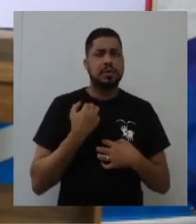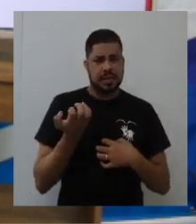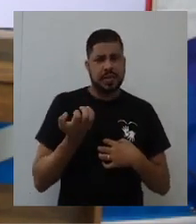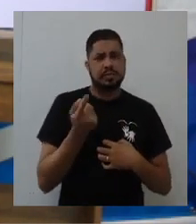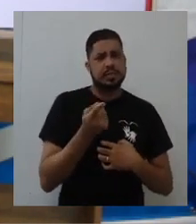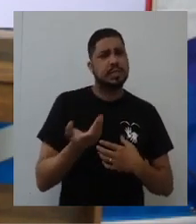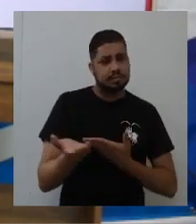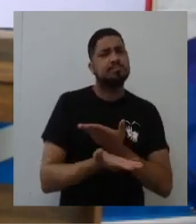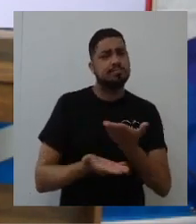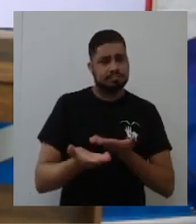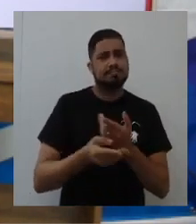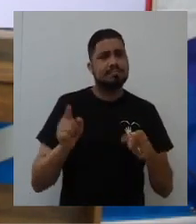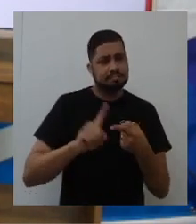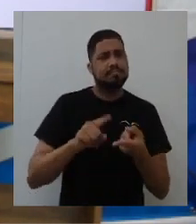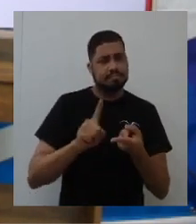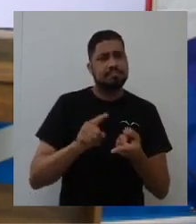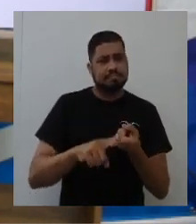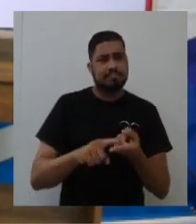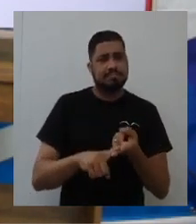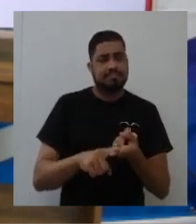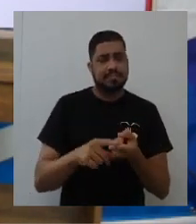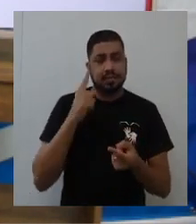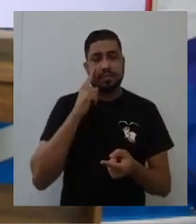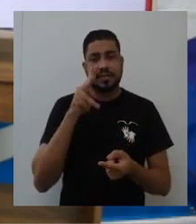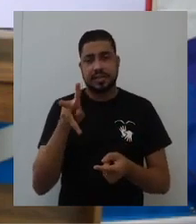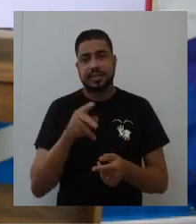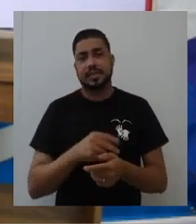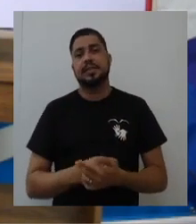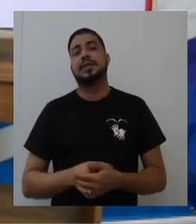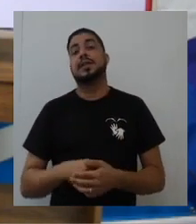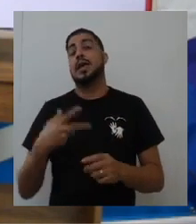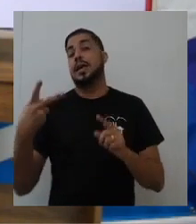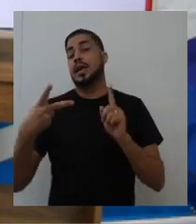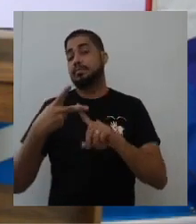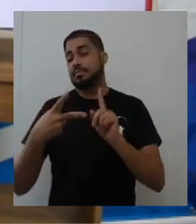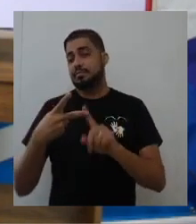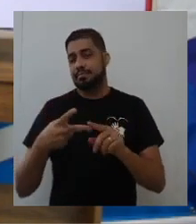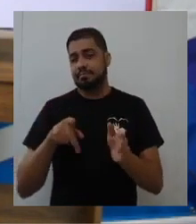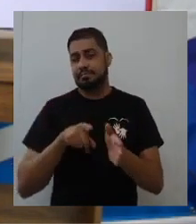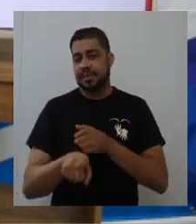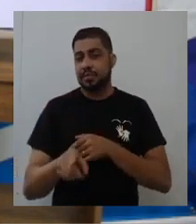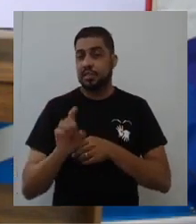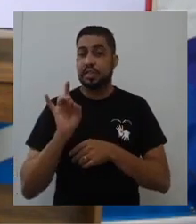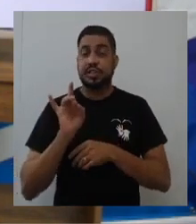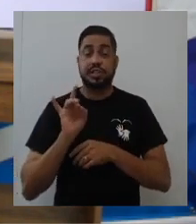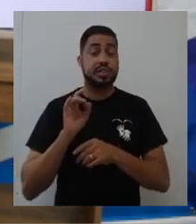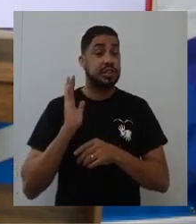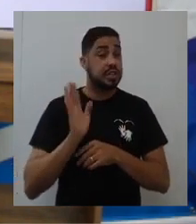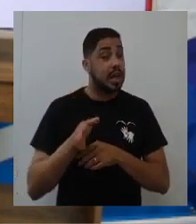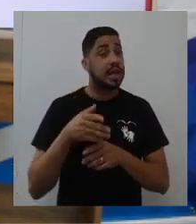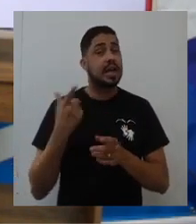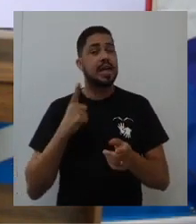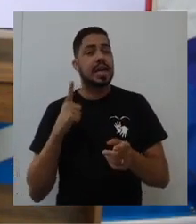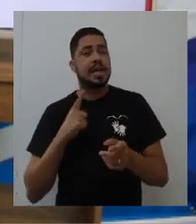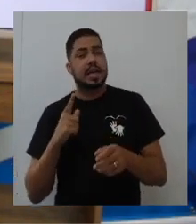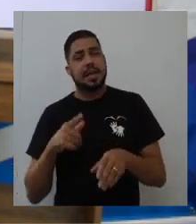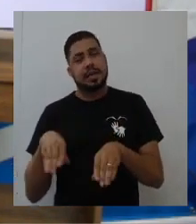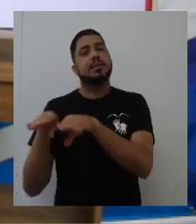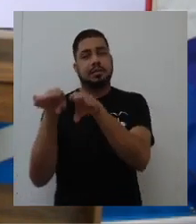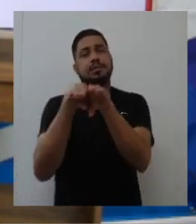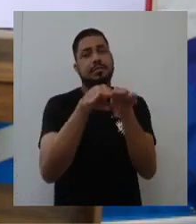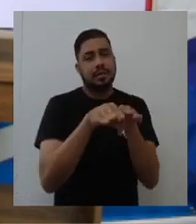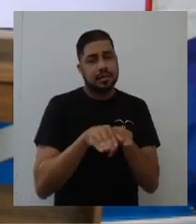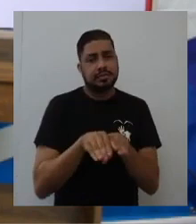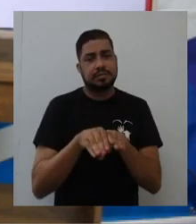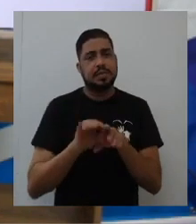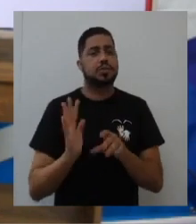compartilhassem como vocês se sentiram também ao ver essa imagem. A segunda questão já tem um direcionamento um pouquinho mais igual para todo mundo que